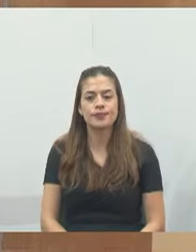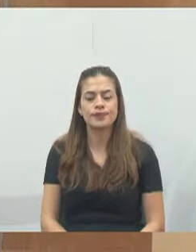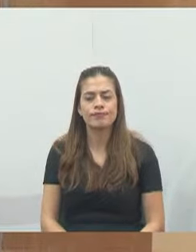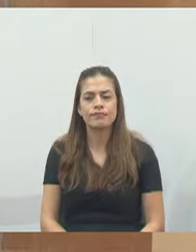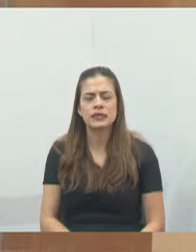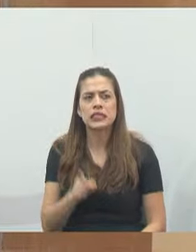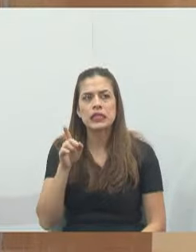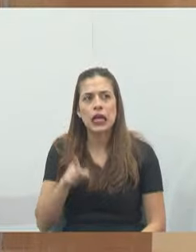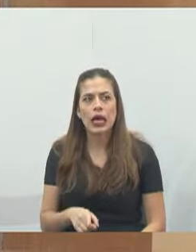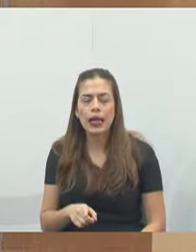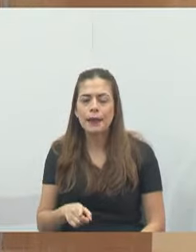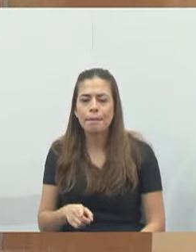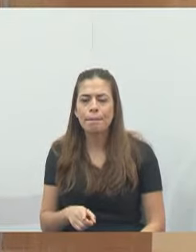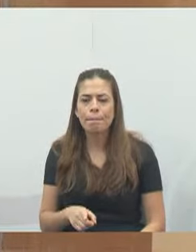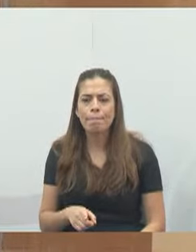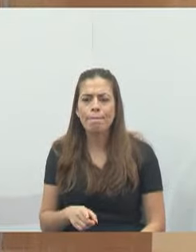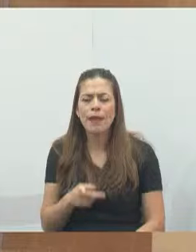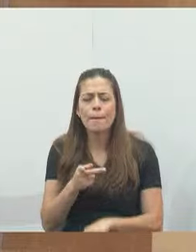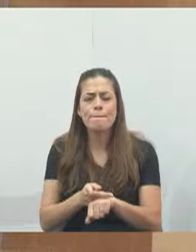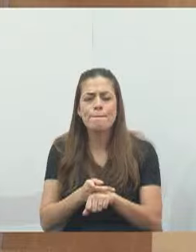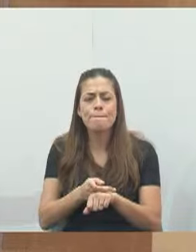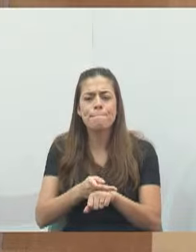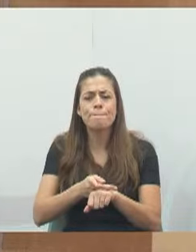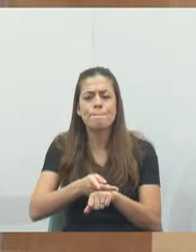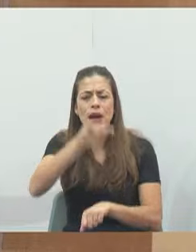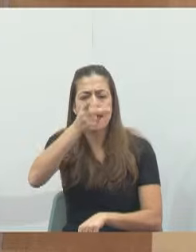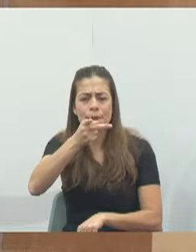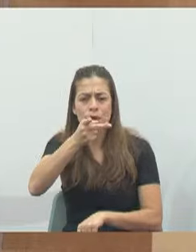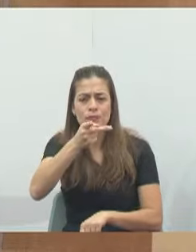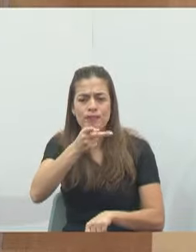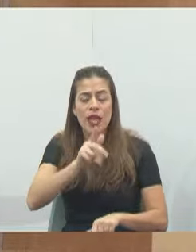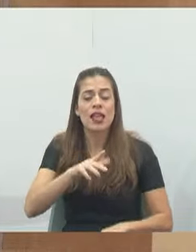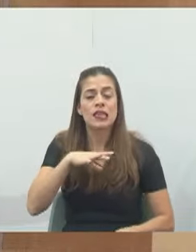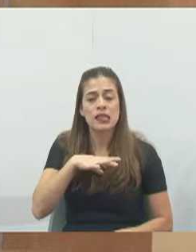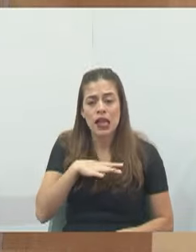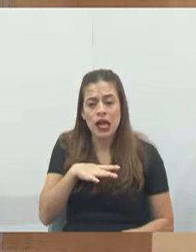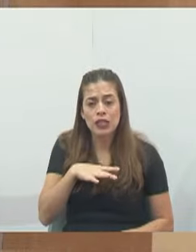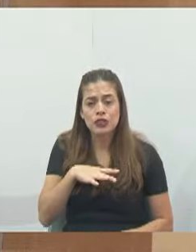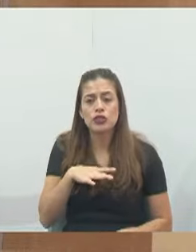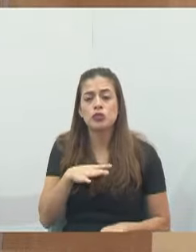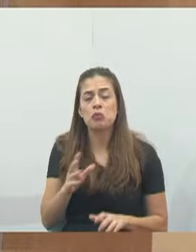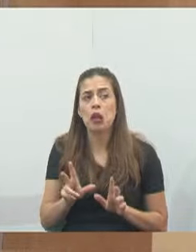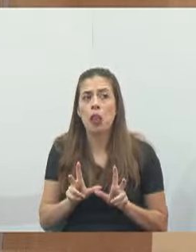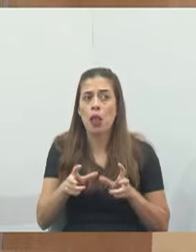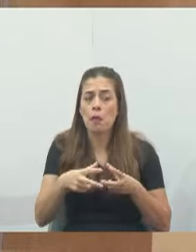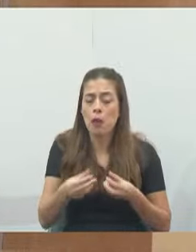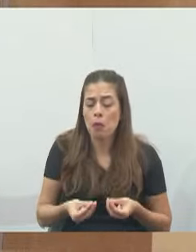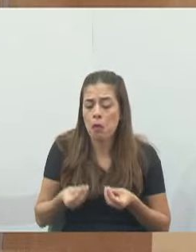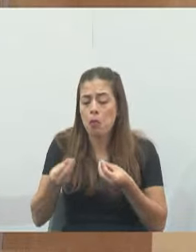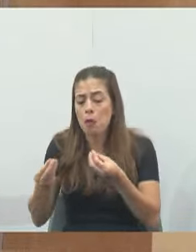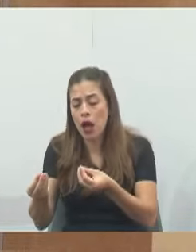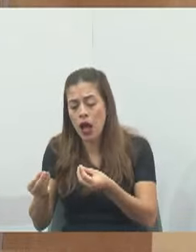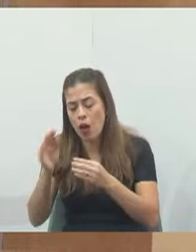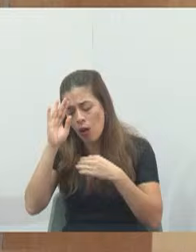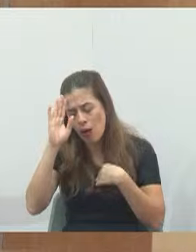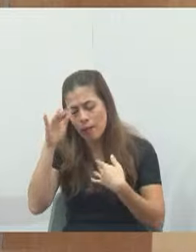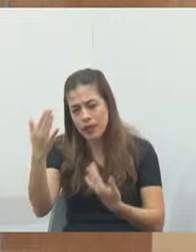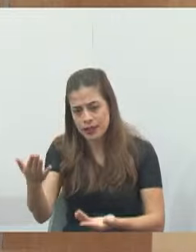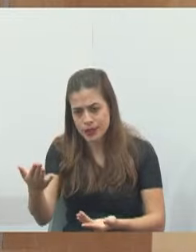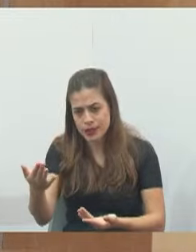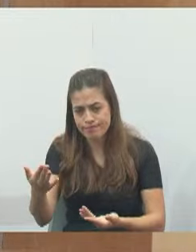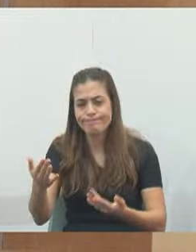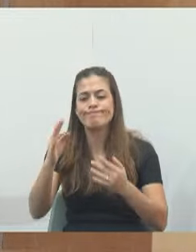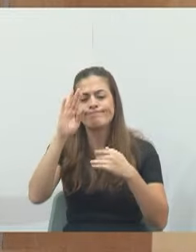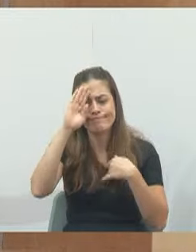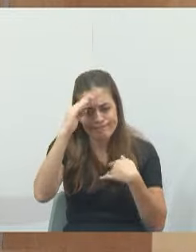um prêmio, né, que um município, através da Câmara Municipal, te homenagear. Tá? Então, sinta-se